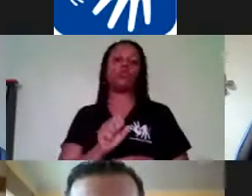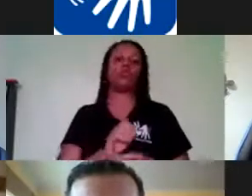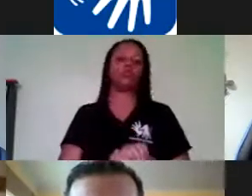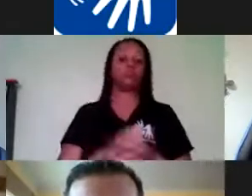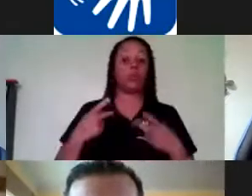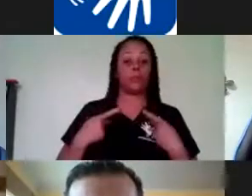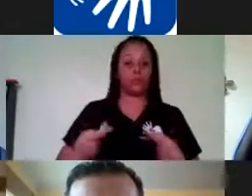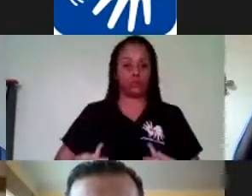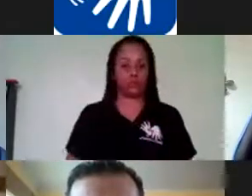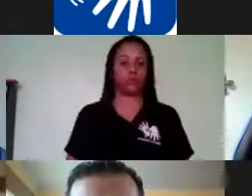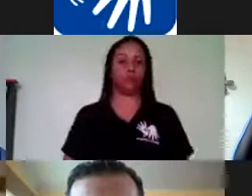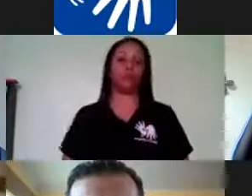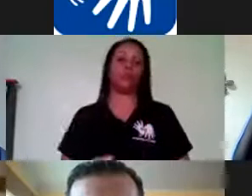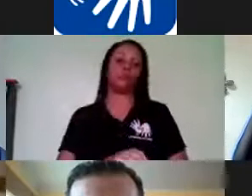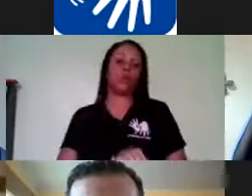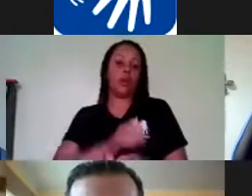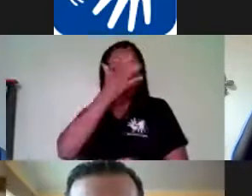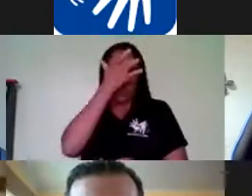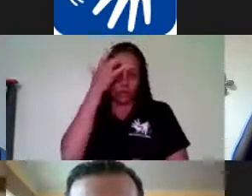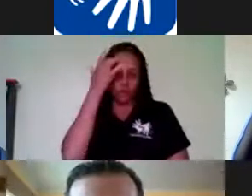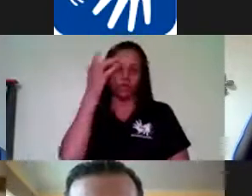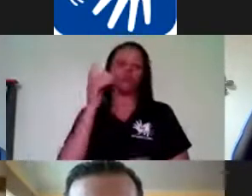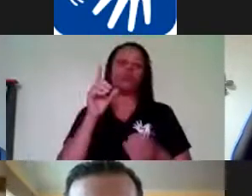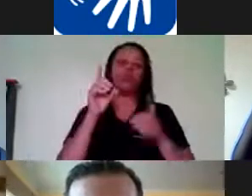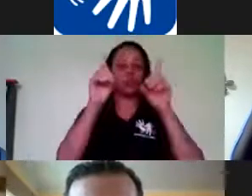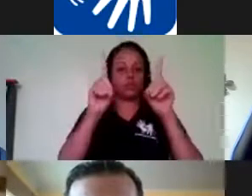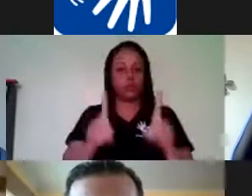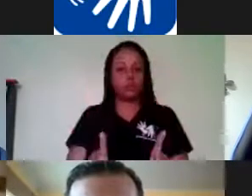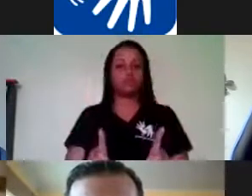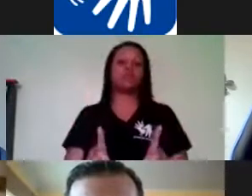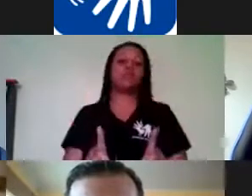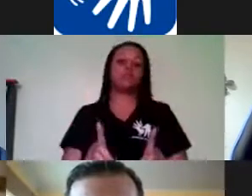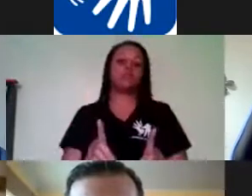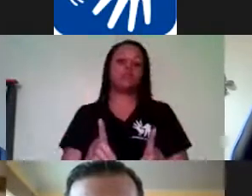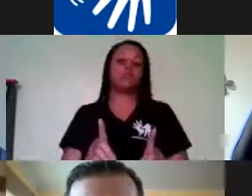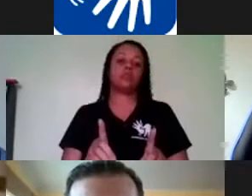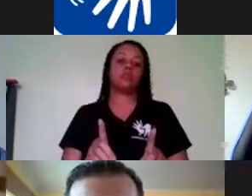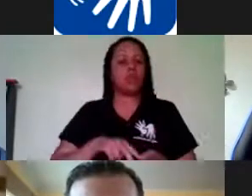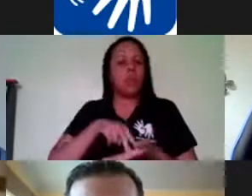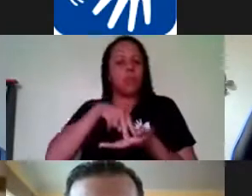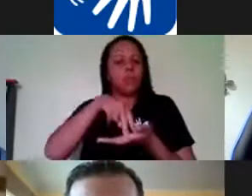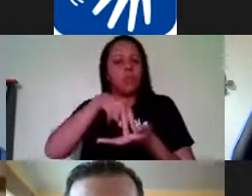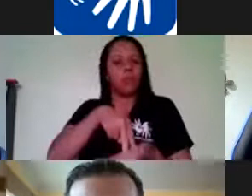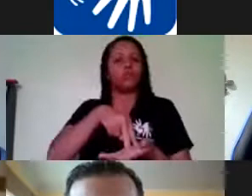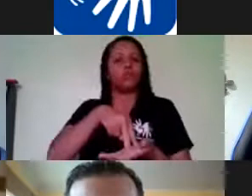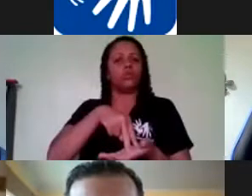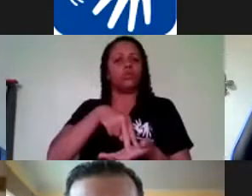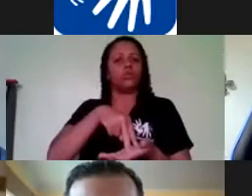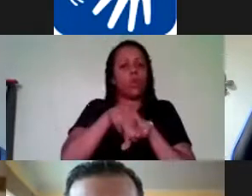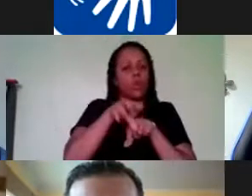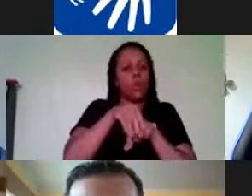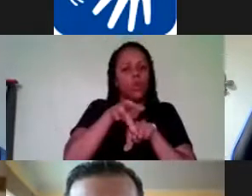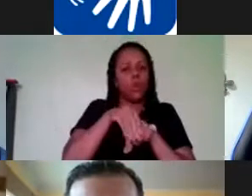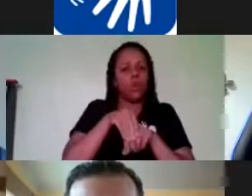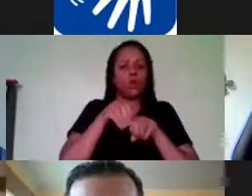protagonizar, das pessoas com deficiência serem mais protagonistas. De que forma? Empoderando com conhecimentos, difundindo experiências e